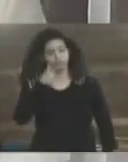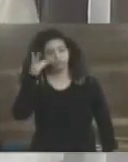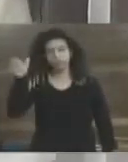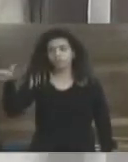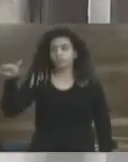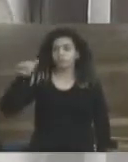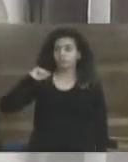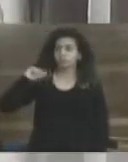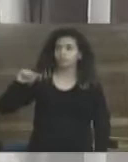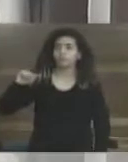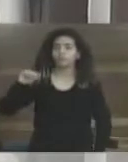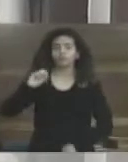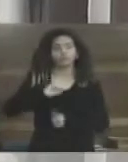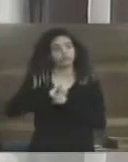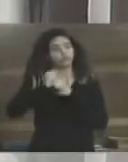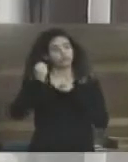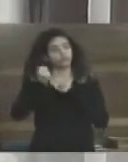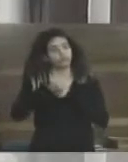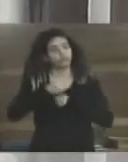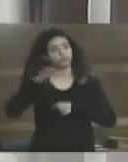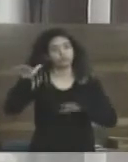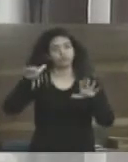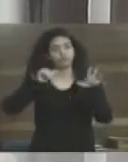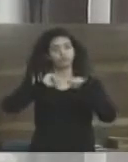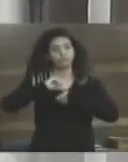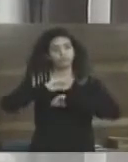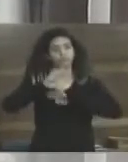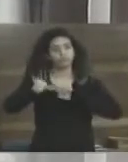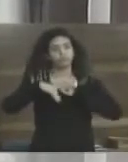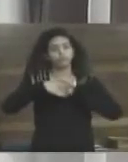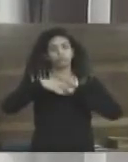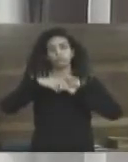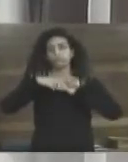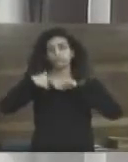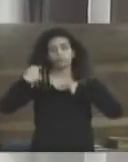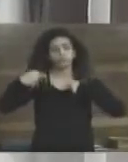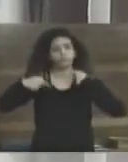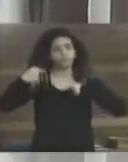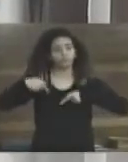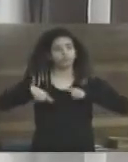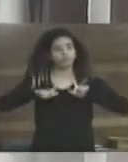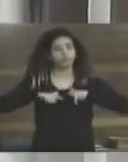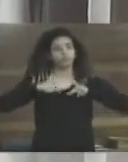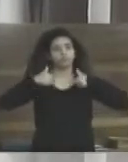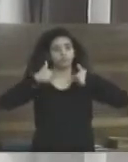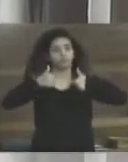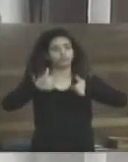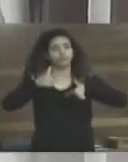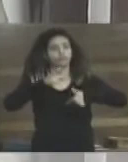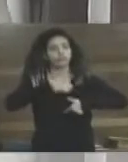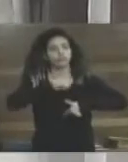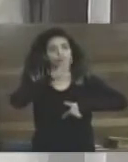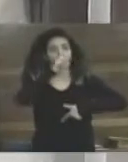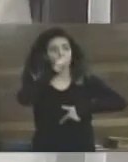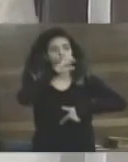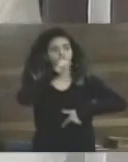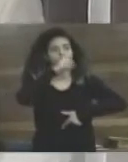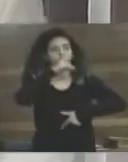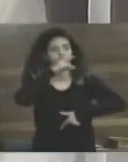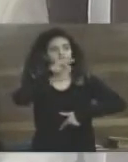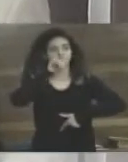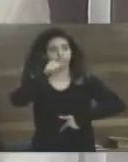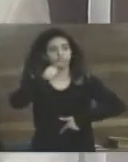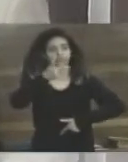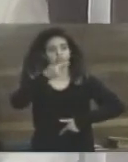chamando a sociedade, chamando todo o segmento político para o grande ato que vai ter no sábado, dia 7,